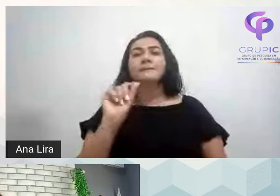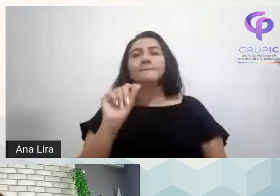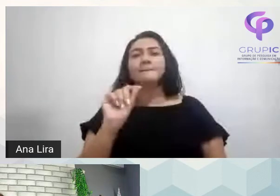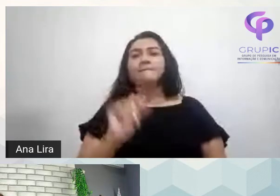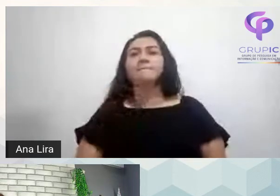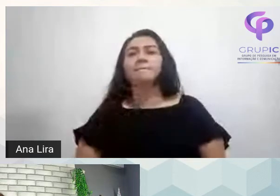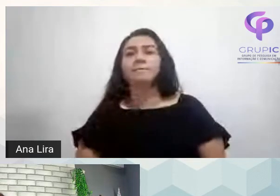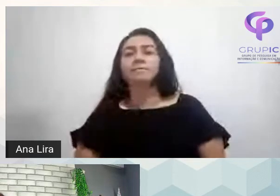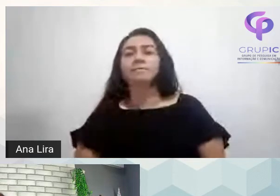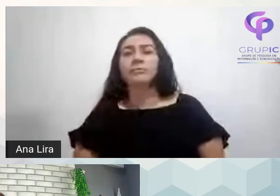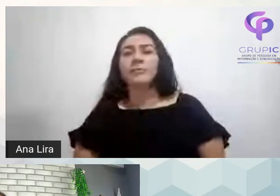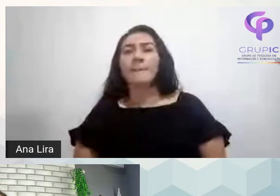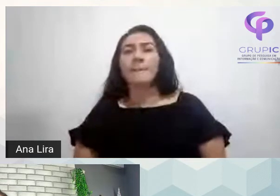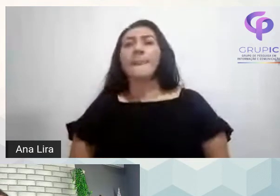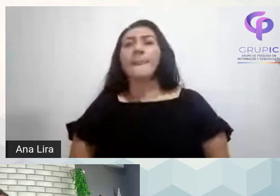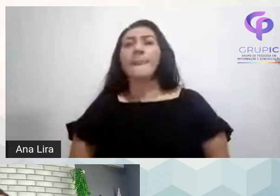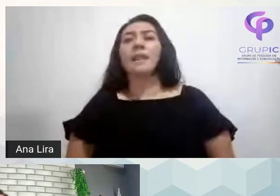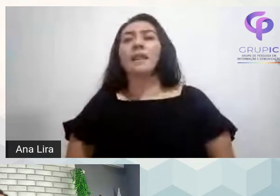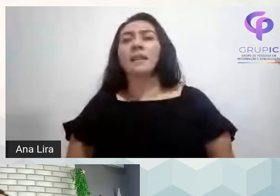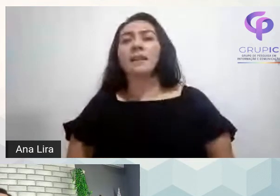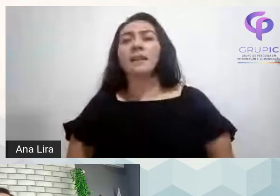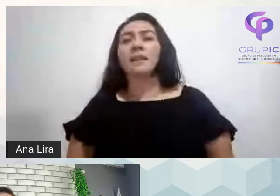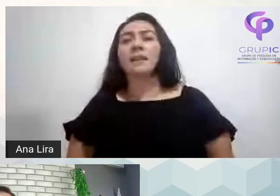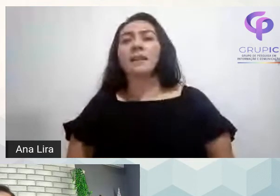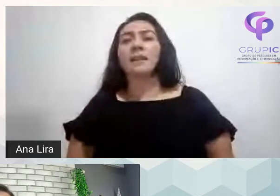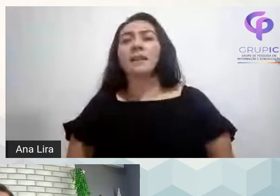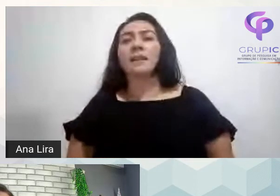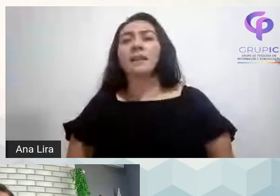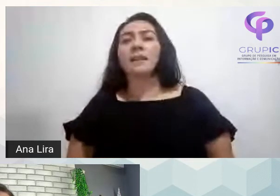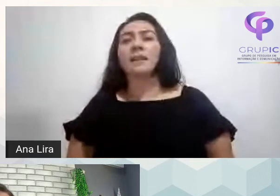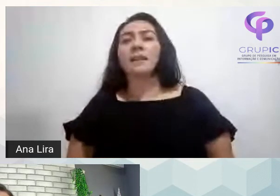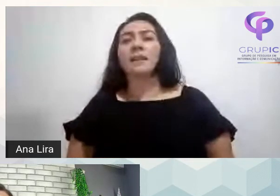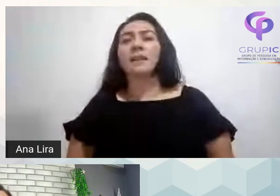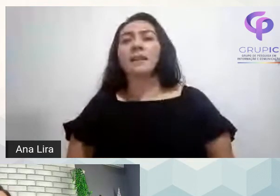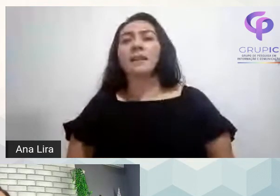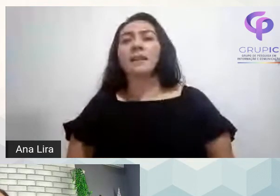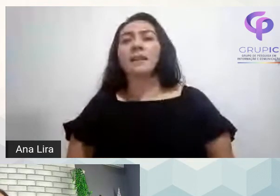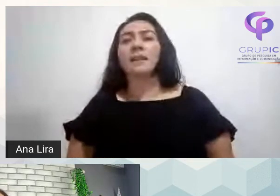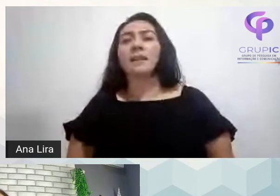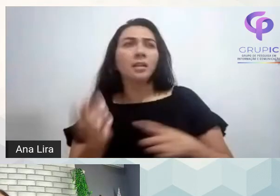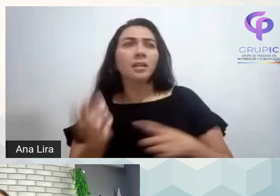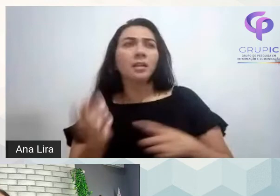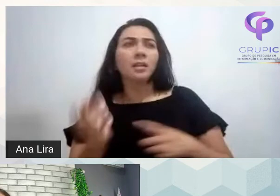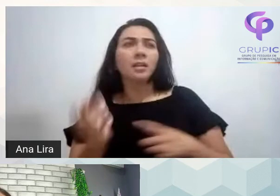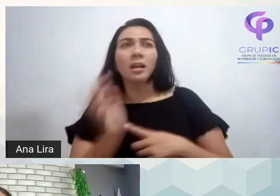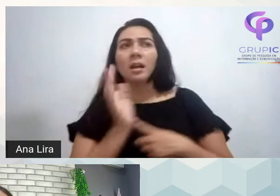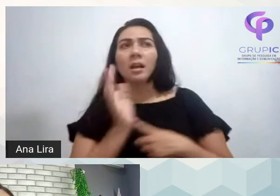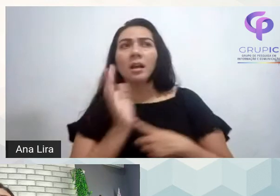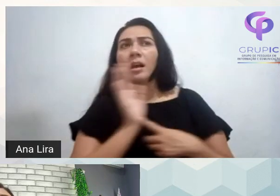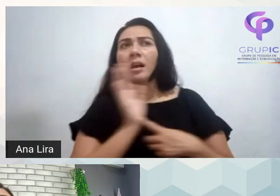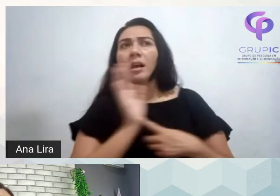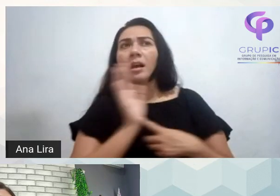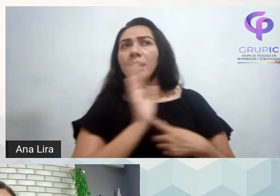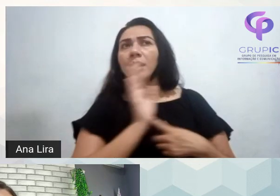meu espaço? Então, a acessibilidade é fazer com que a pessoa